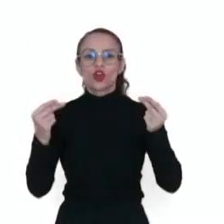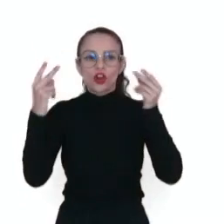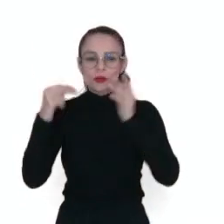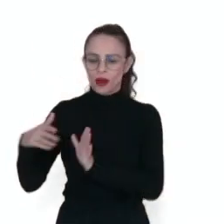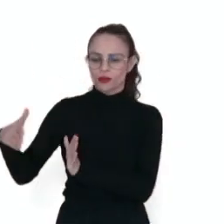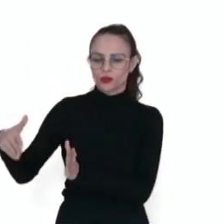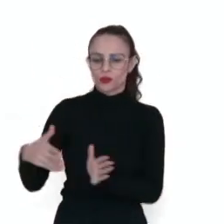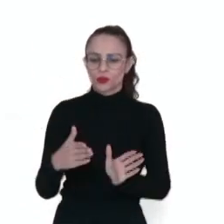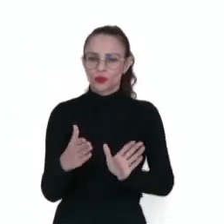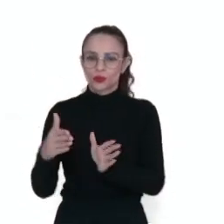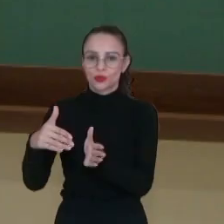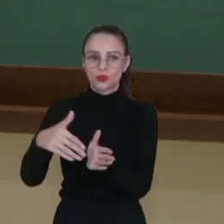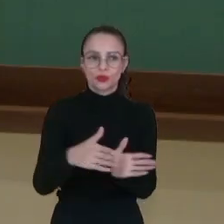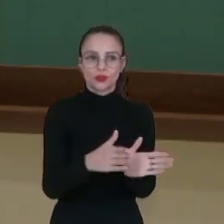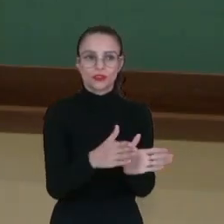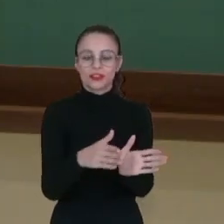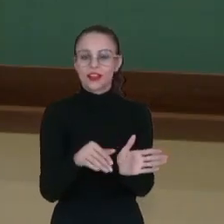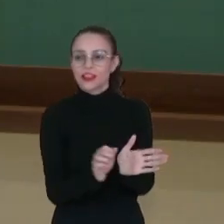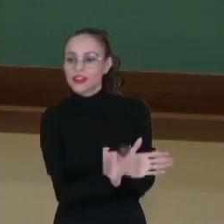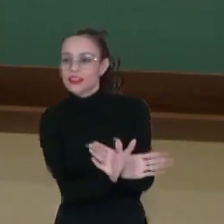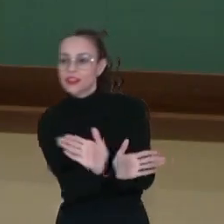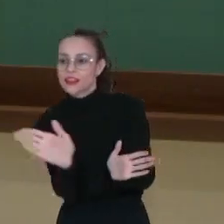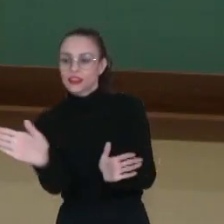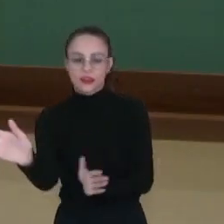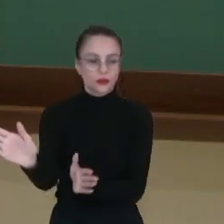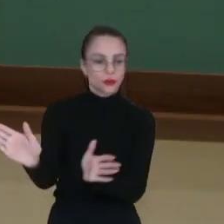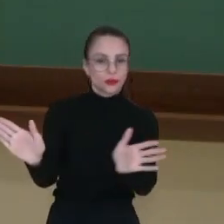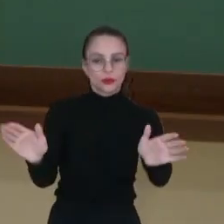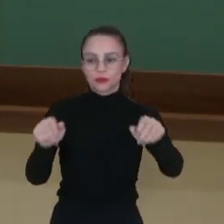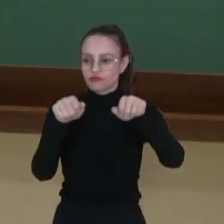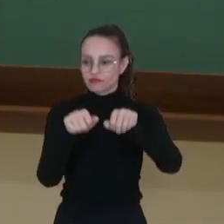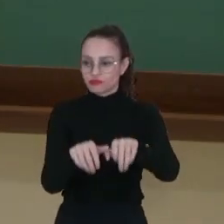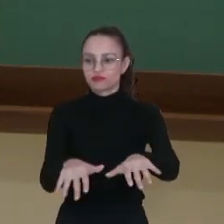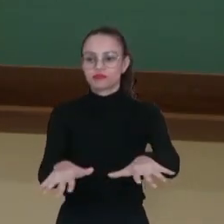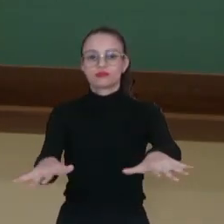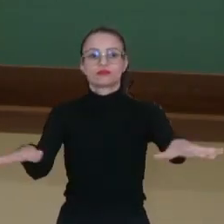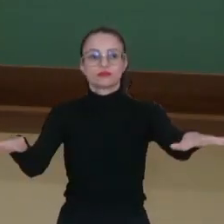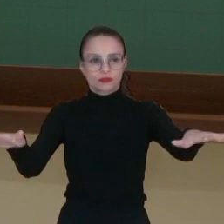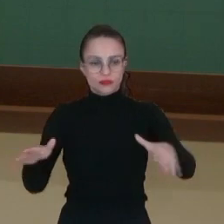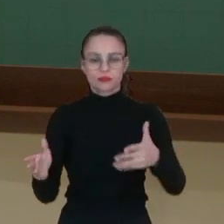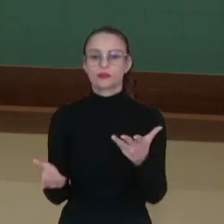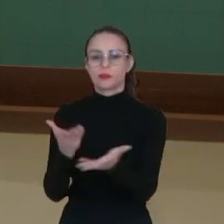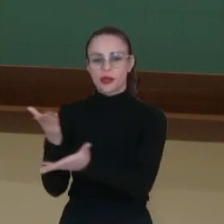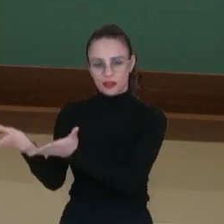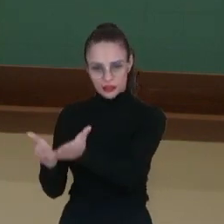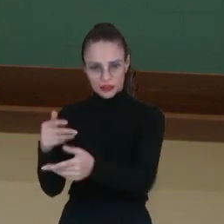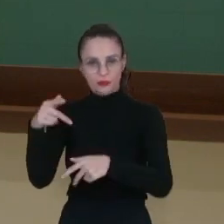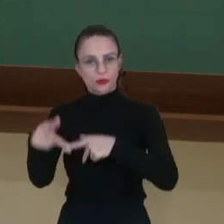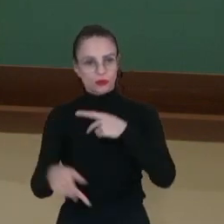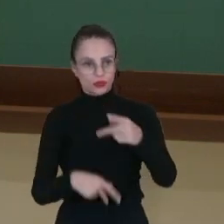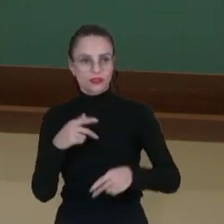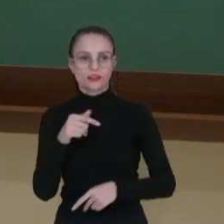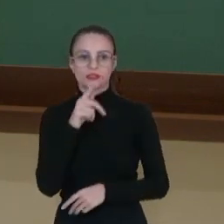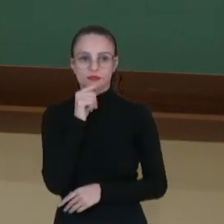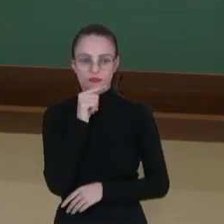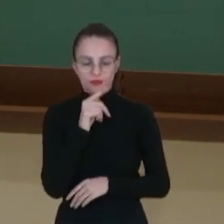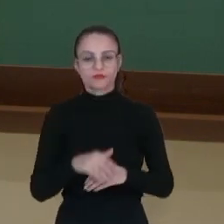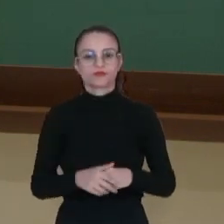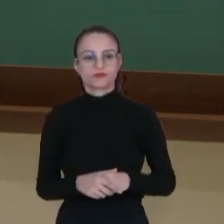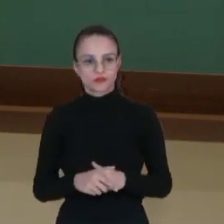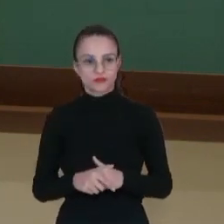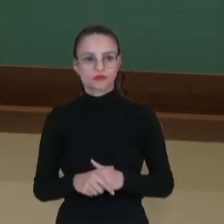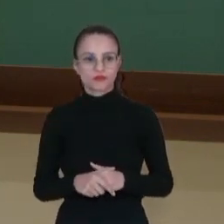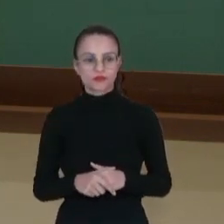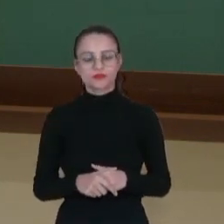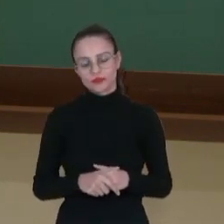está aqui e aí é feito um desvio ali por aqueles canais artificiais para atender a população com a água do Rio São